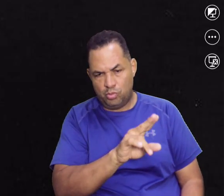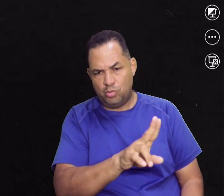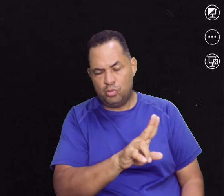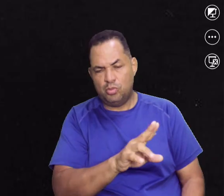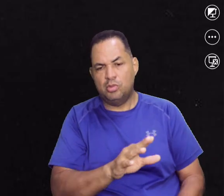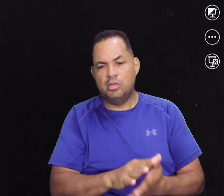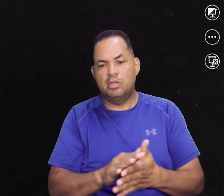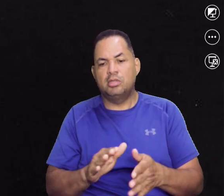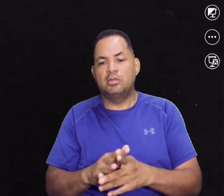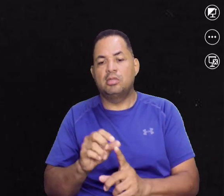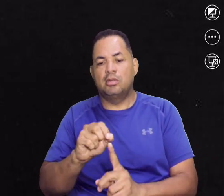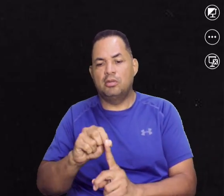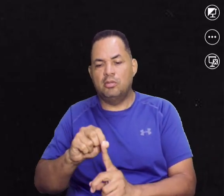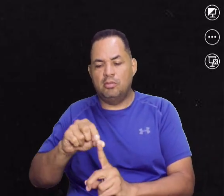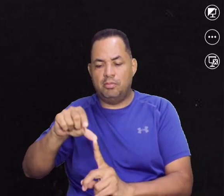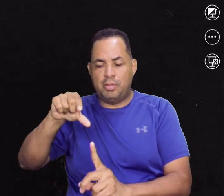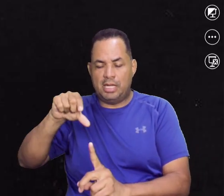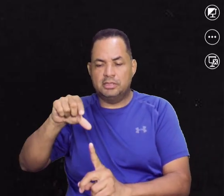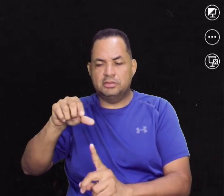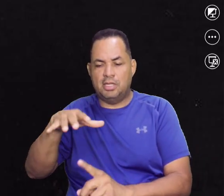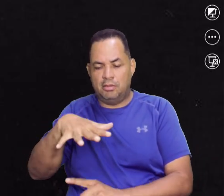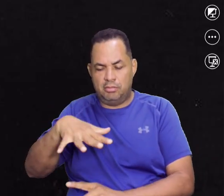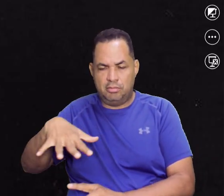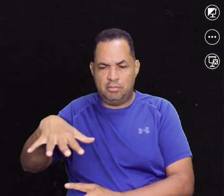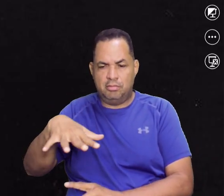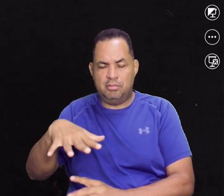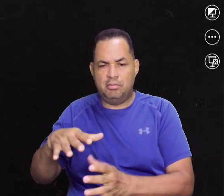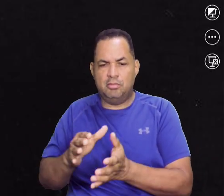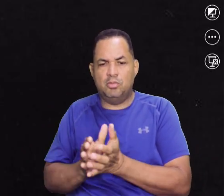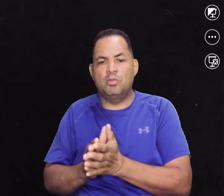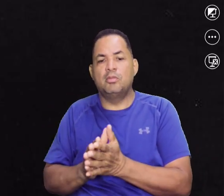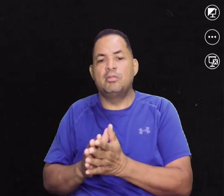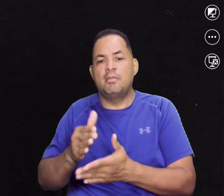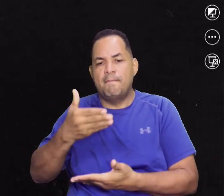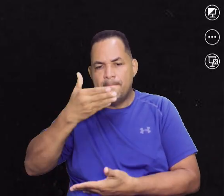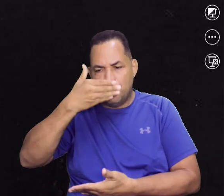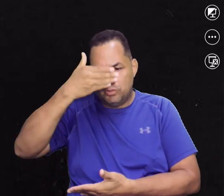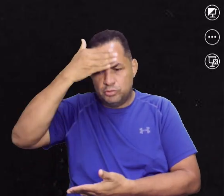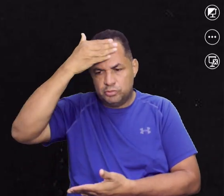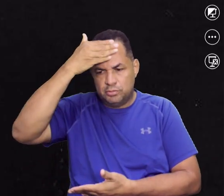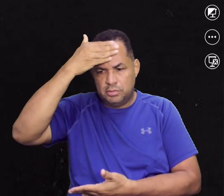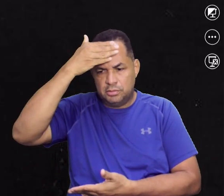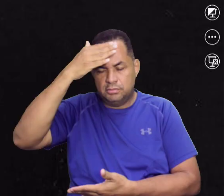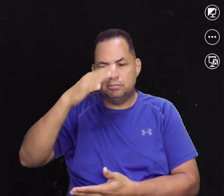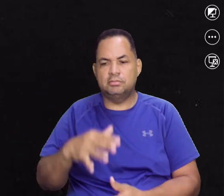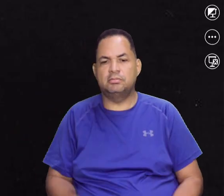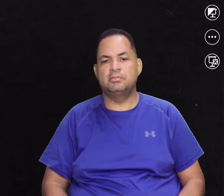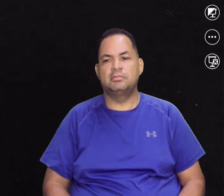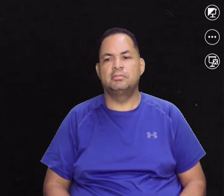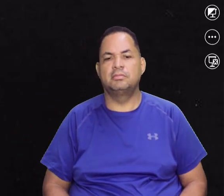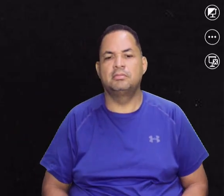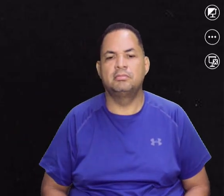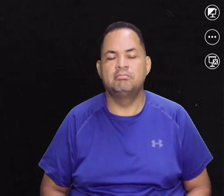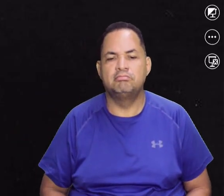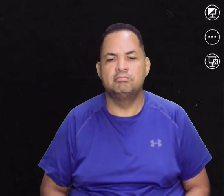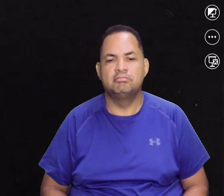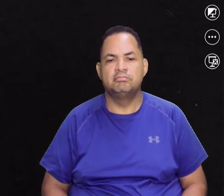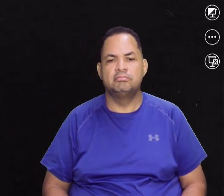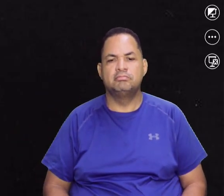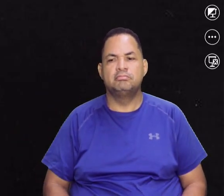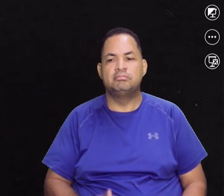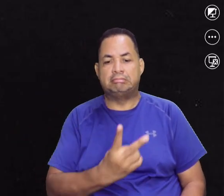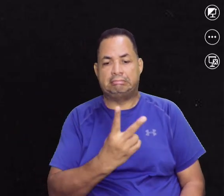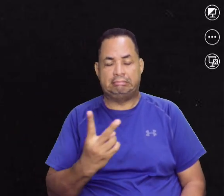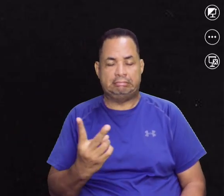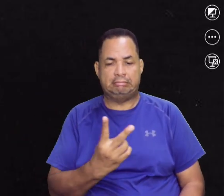do Paquistão, de maioria muçulmana, pessoal. Olha que coisa